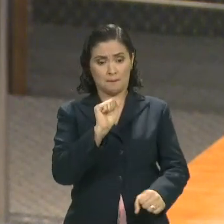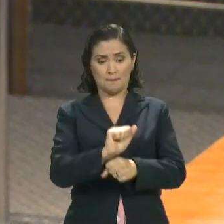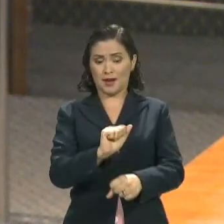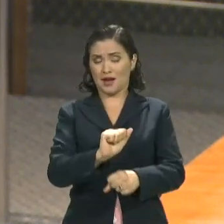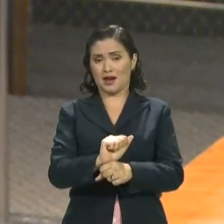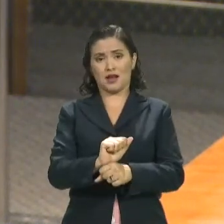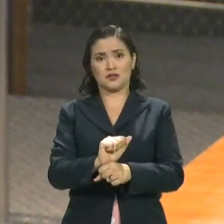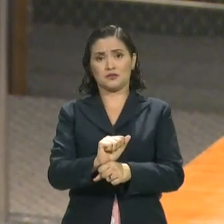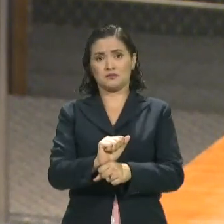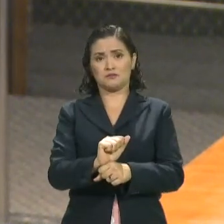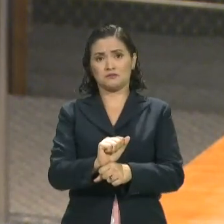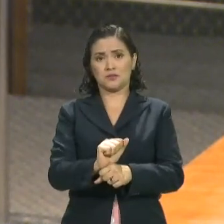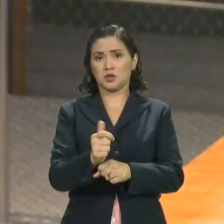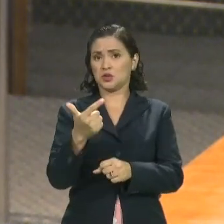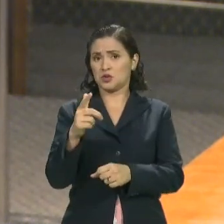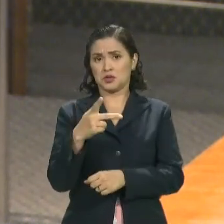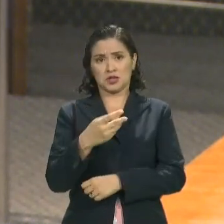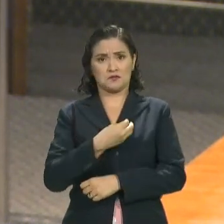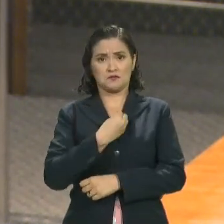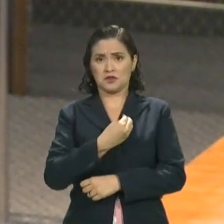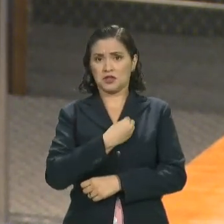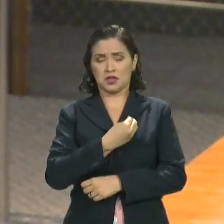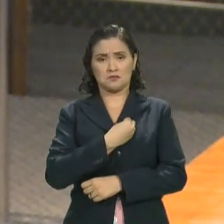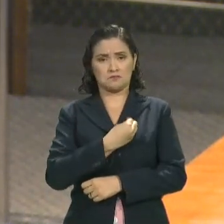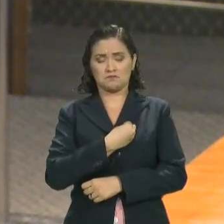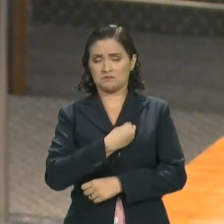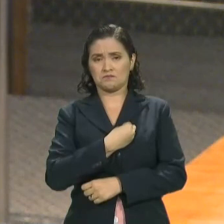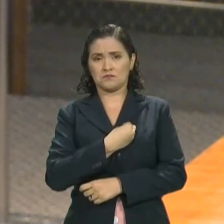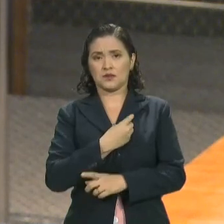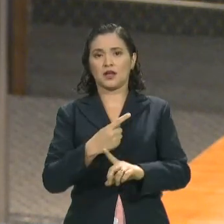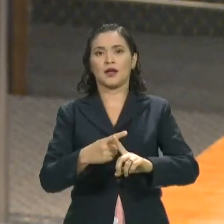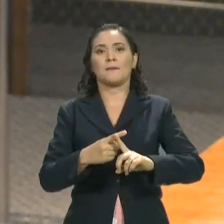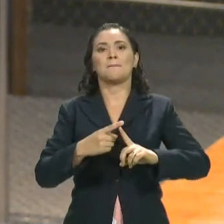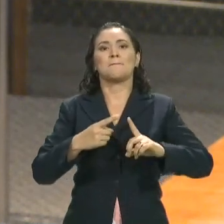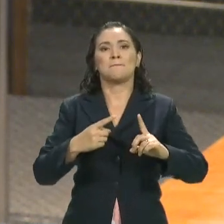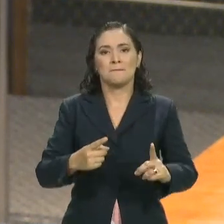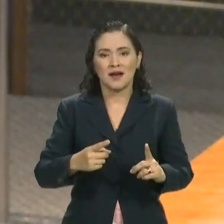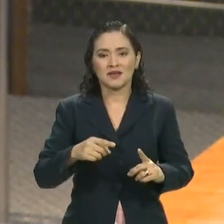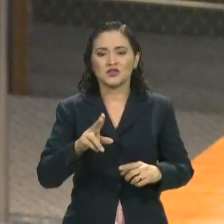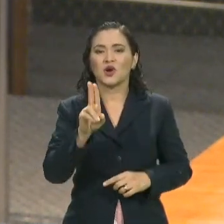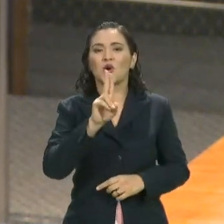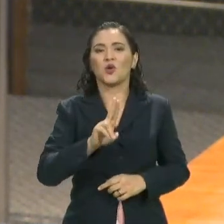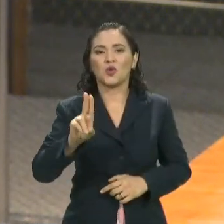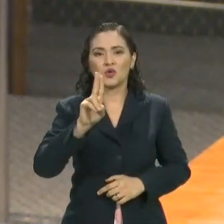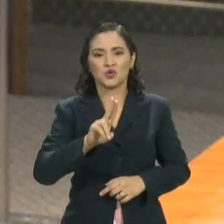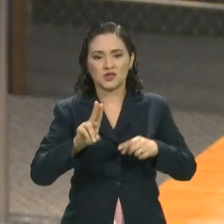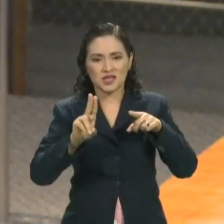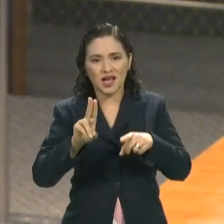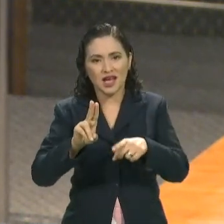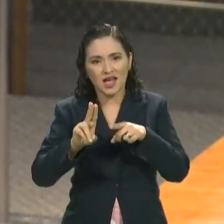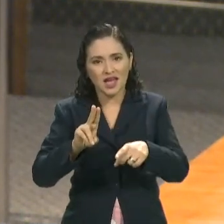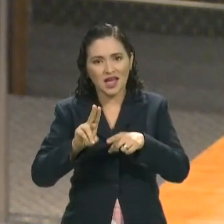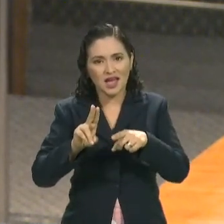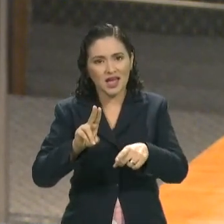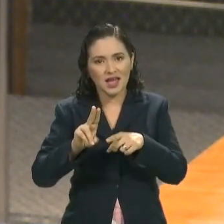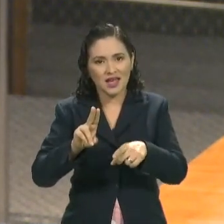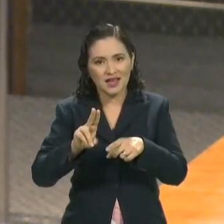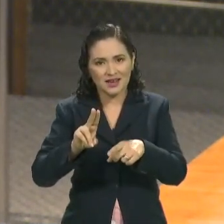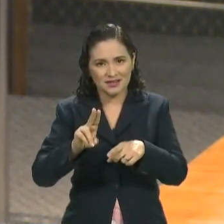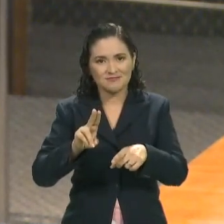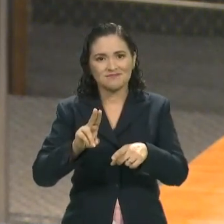Ele não tem vida, mas ele dá vida quando a gente que vem para cá tem vida, vida